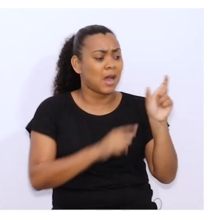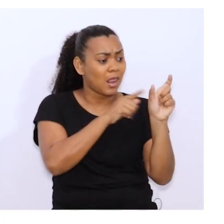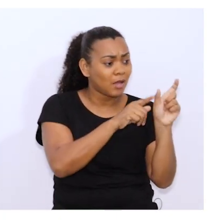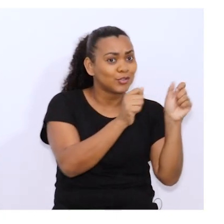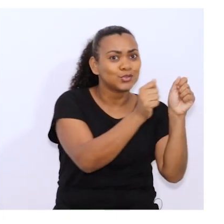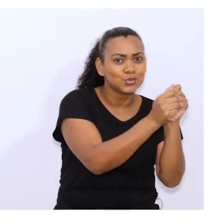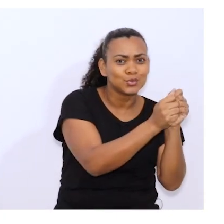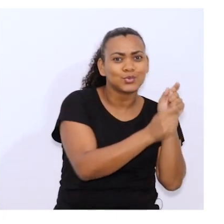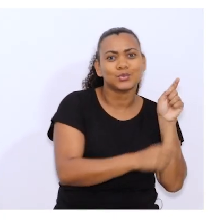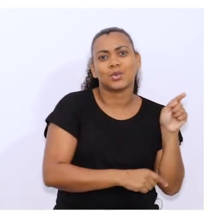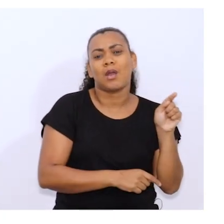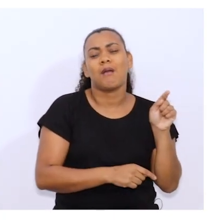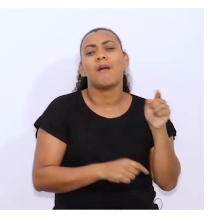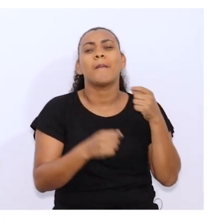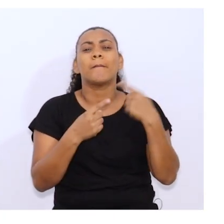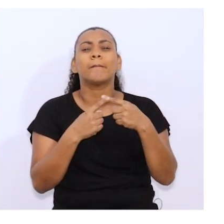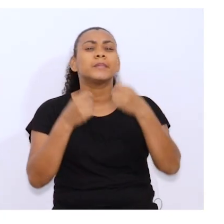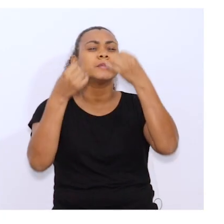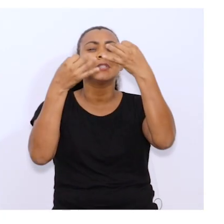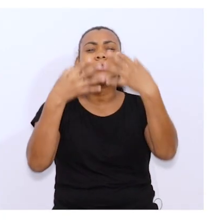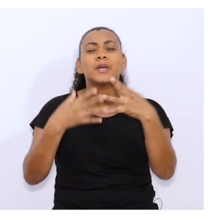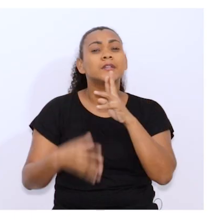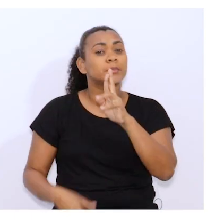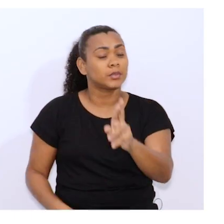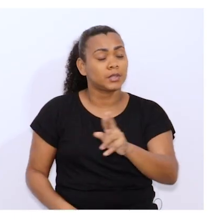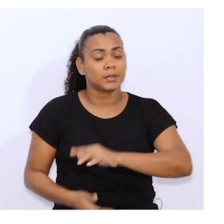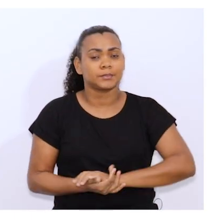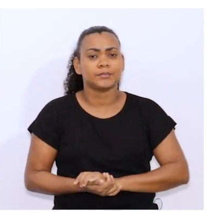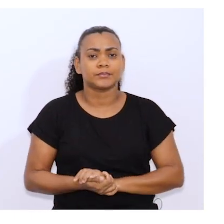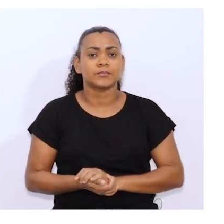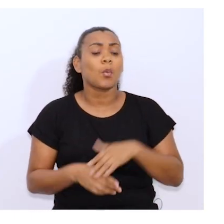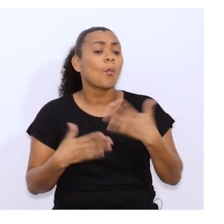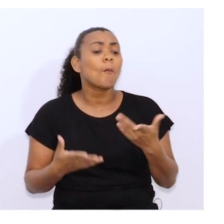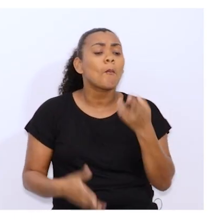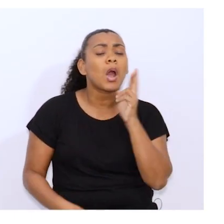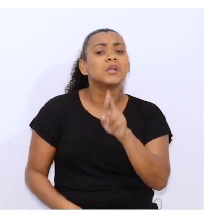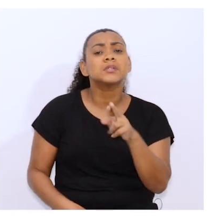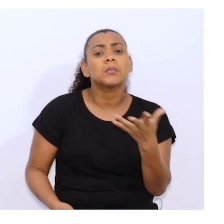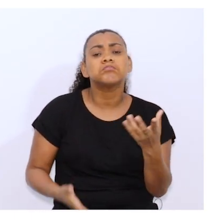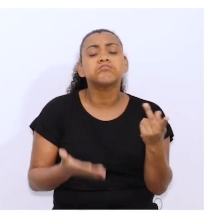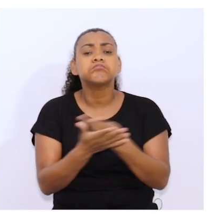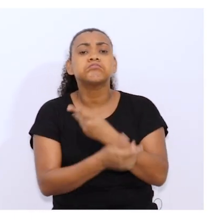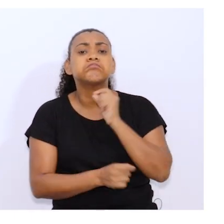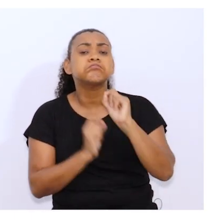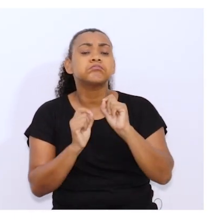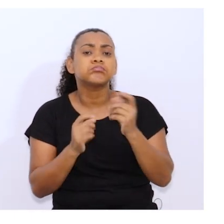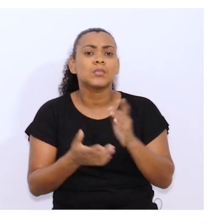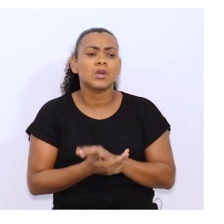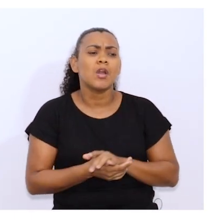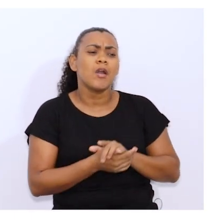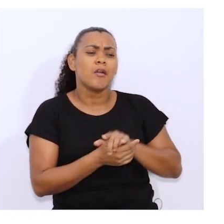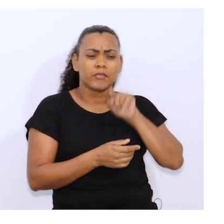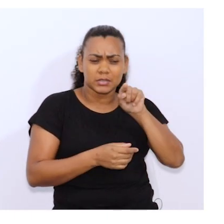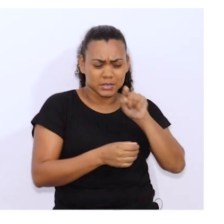junto. Estamos falando, respondendo. Qual o motivo, a causa? Você vai plantar